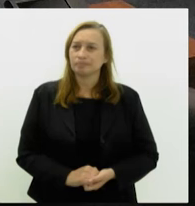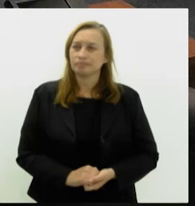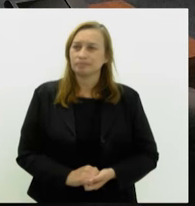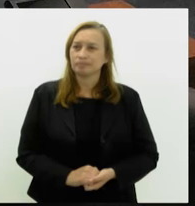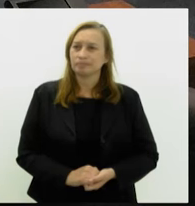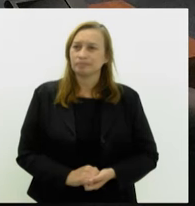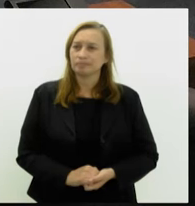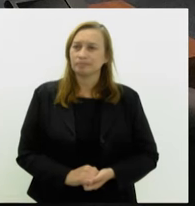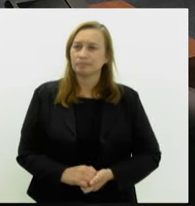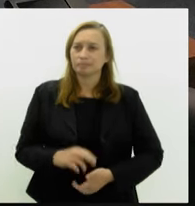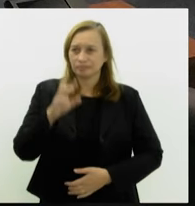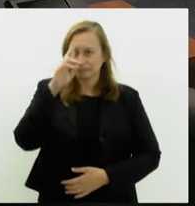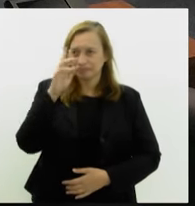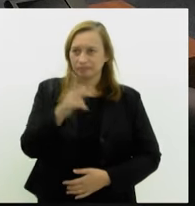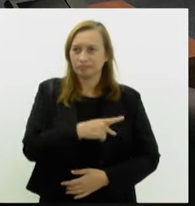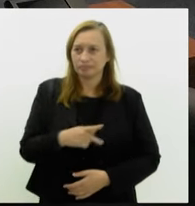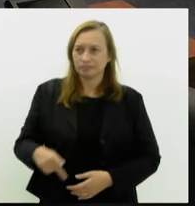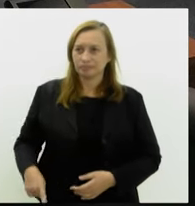presidente. Senhora presidente,